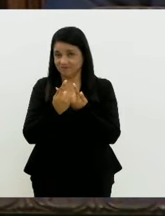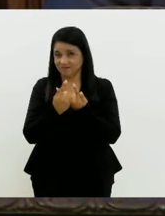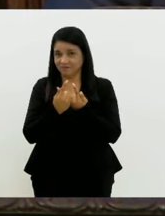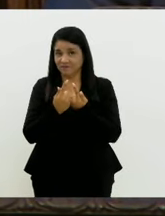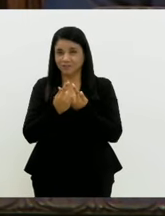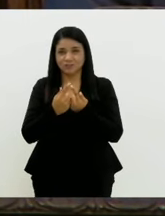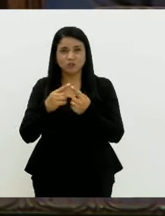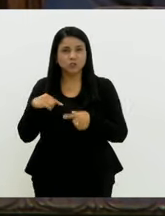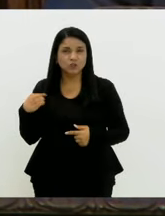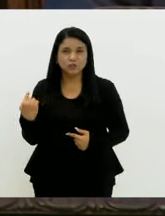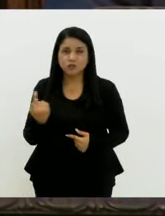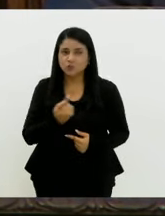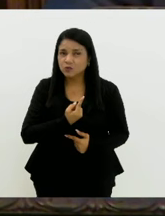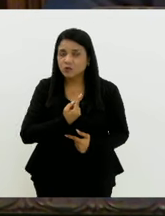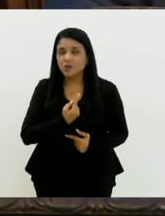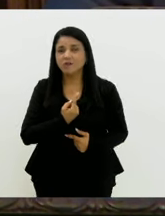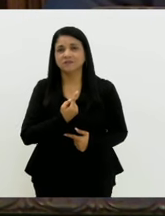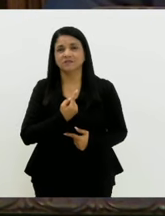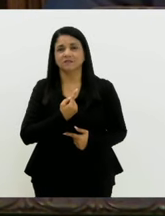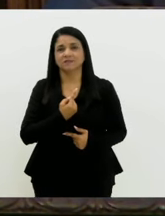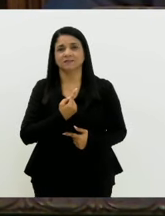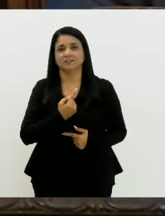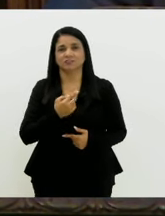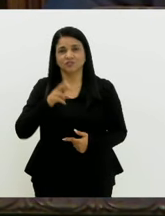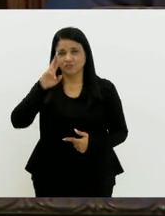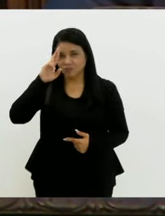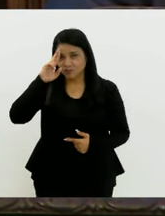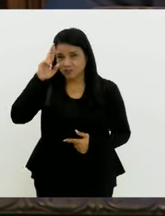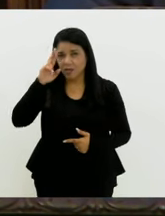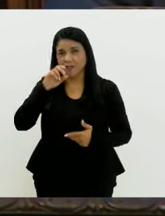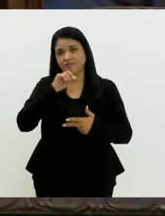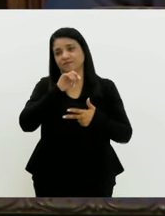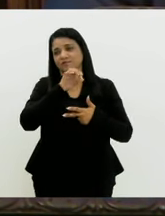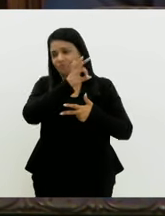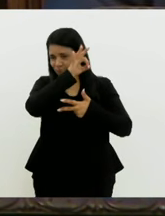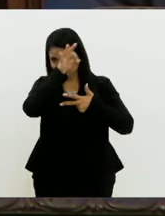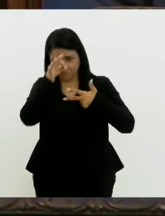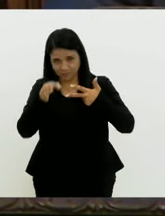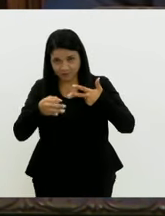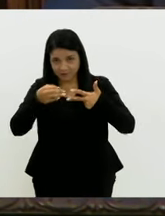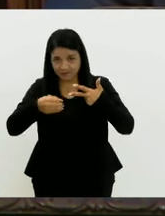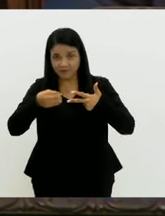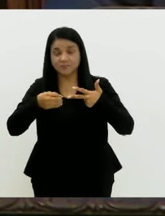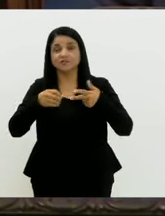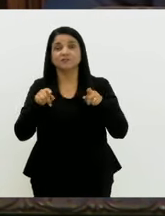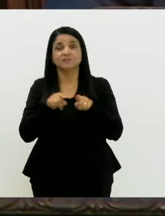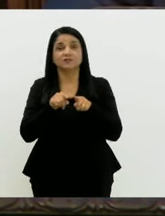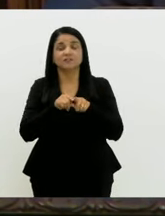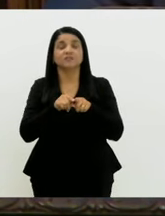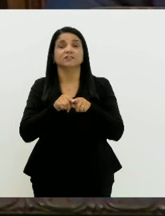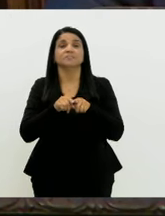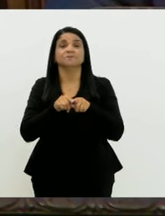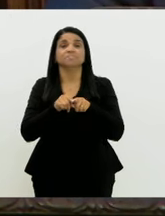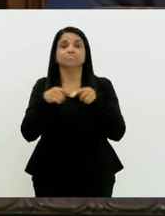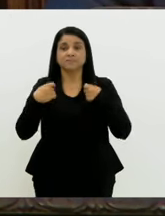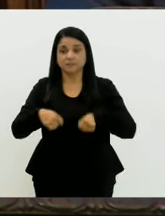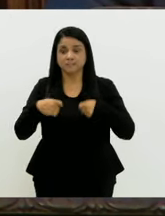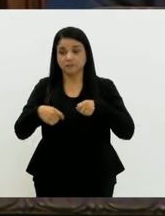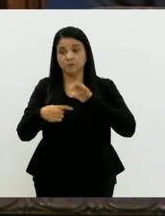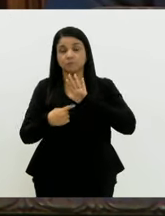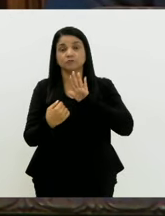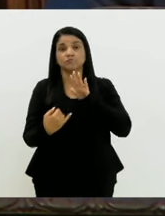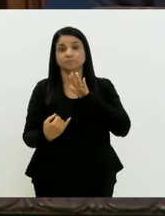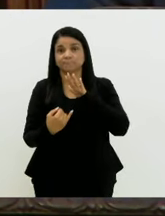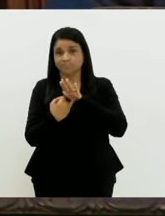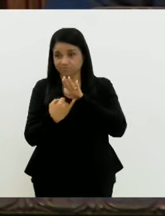nós, chefes de poderes e chefes de instituições, devemos prestar contas. Na gestão